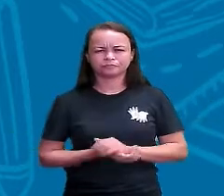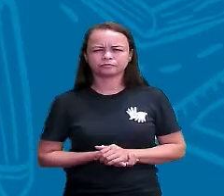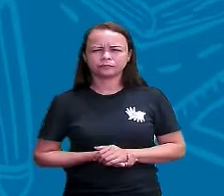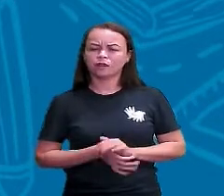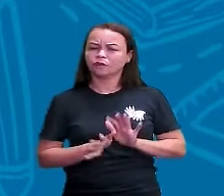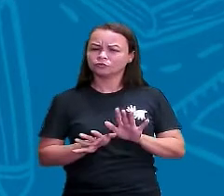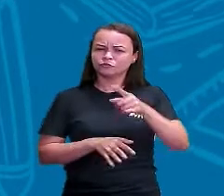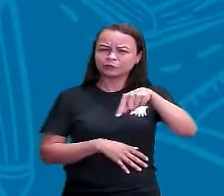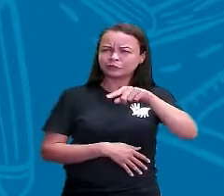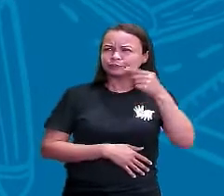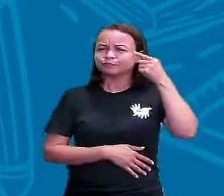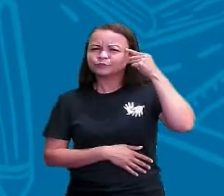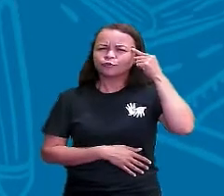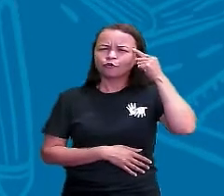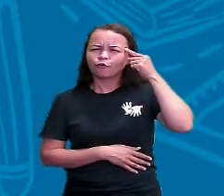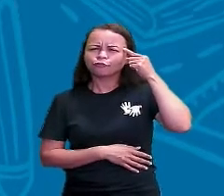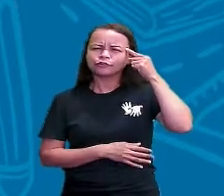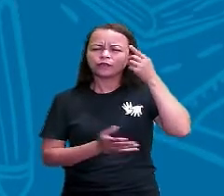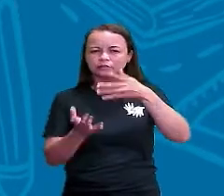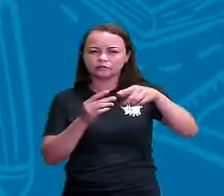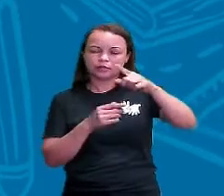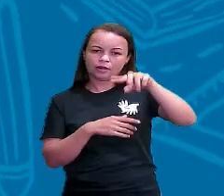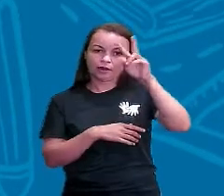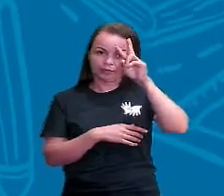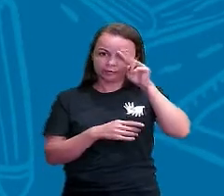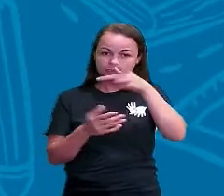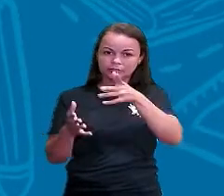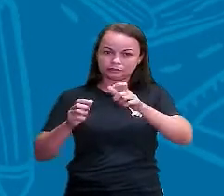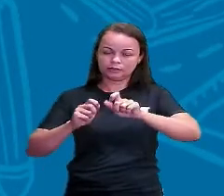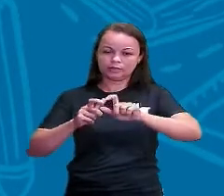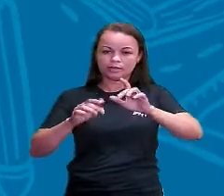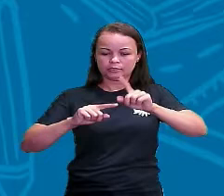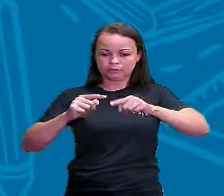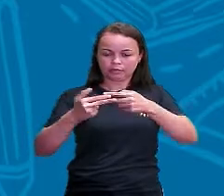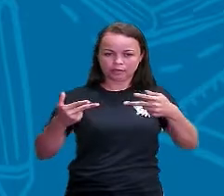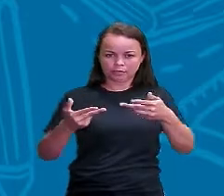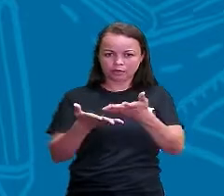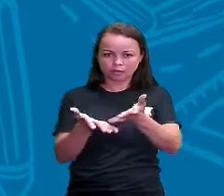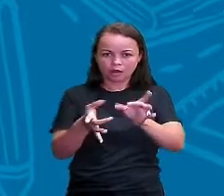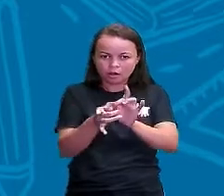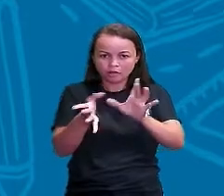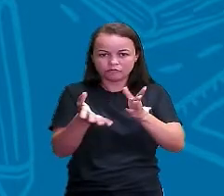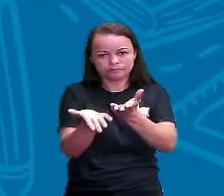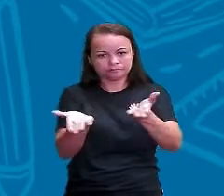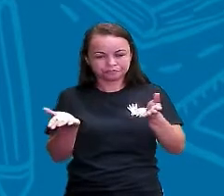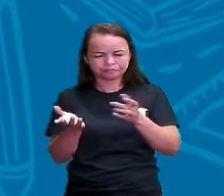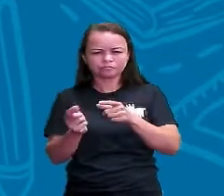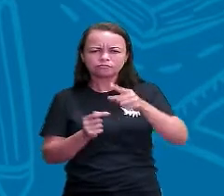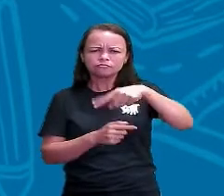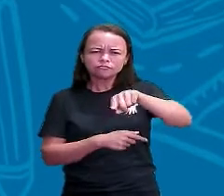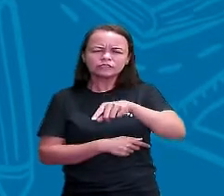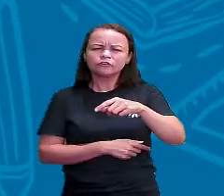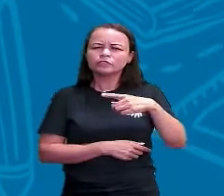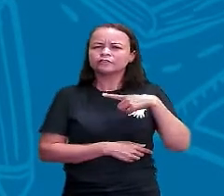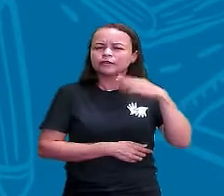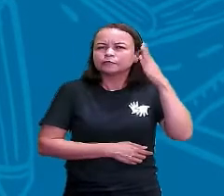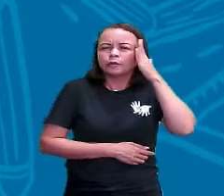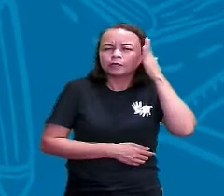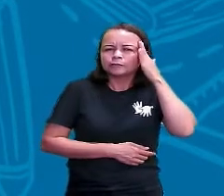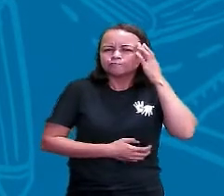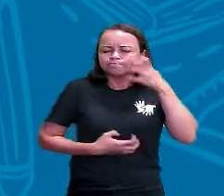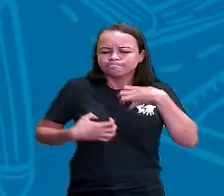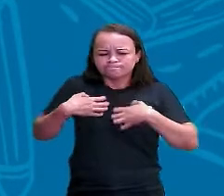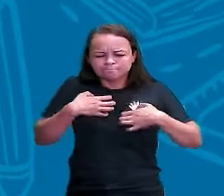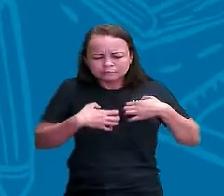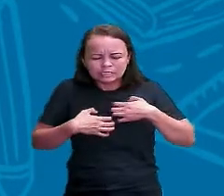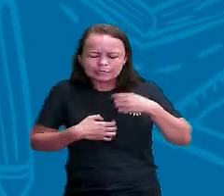de dúvida. Lembre-se que esse material está aqui à sua disposição. E eu digo mais, caso haja uma inquietação maior ainda para compreender todo esse